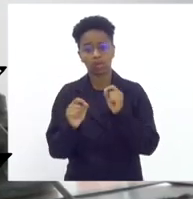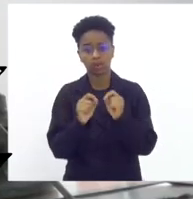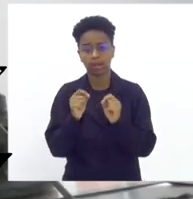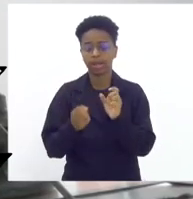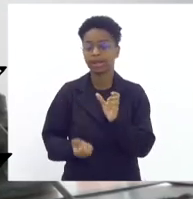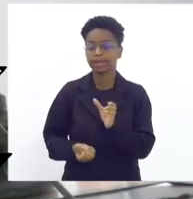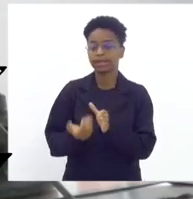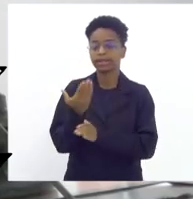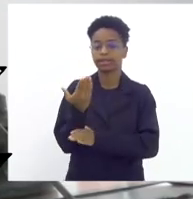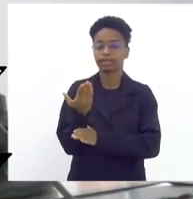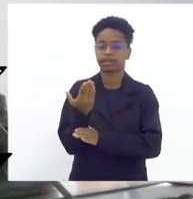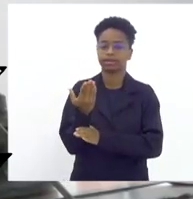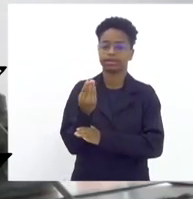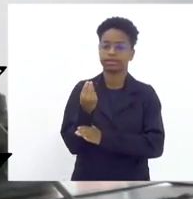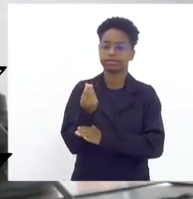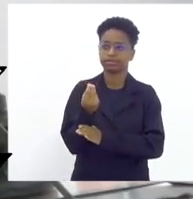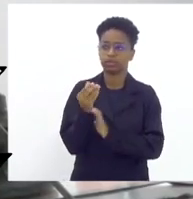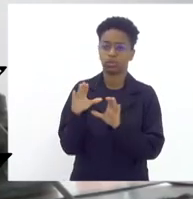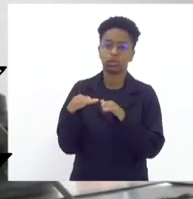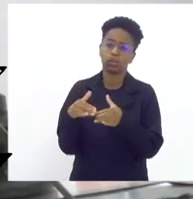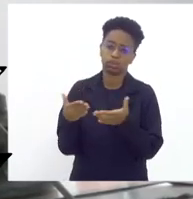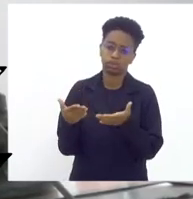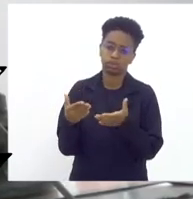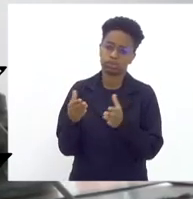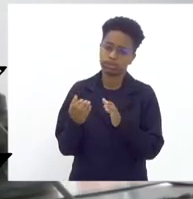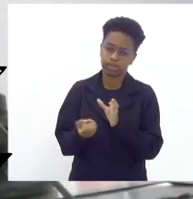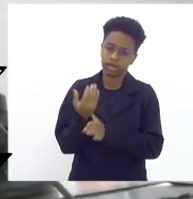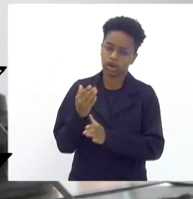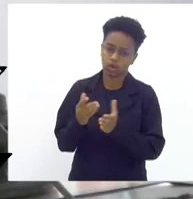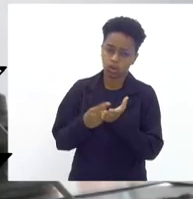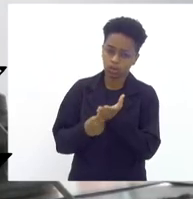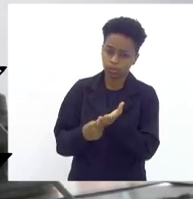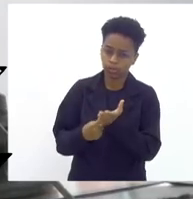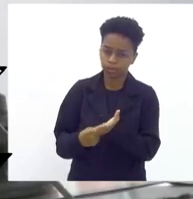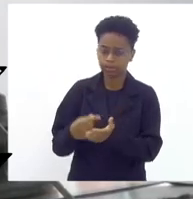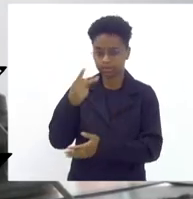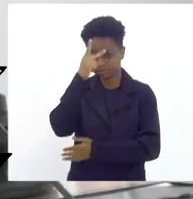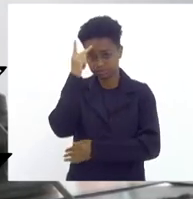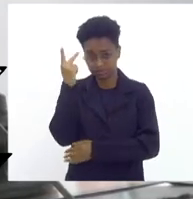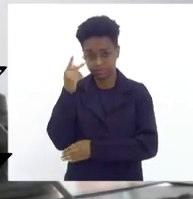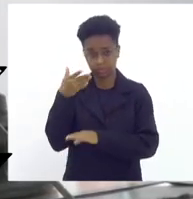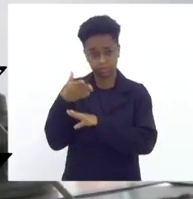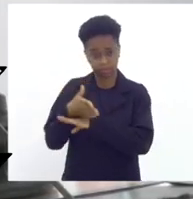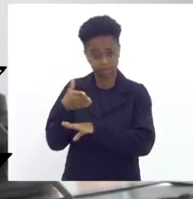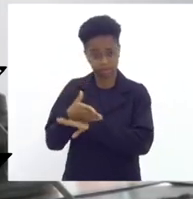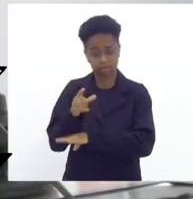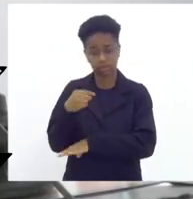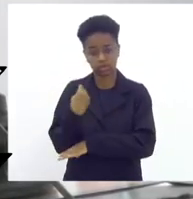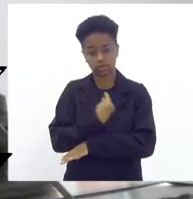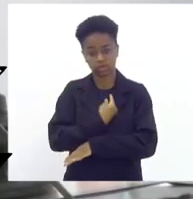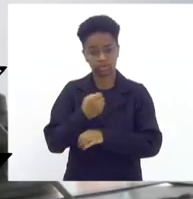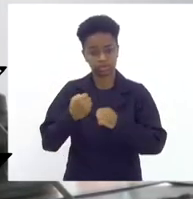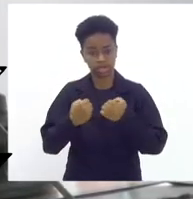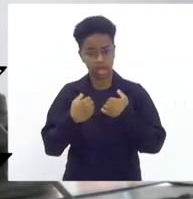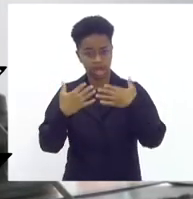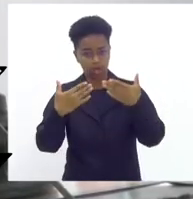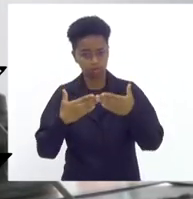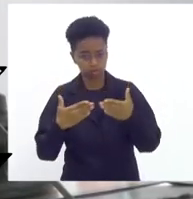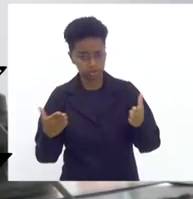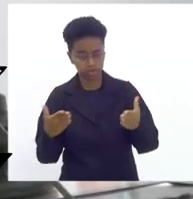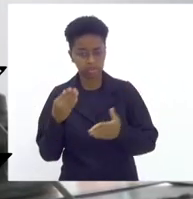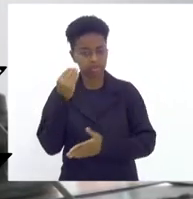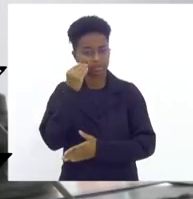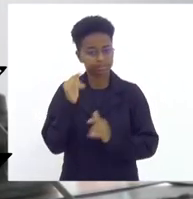um grupo né um compromisso aqui das pessoas estão participando na nossa audiência de